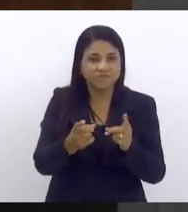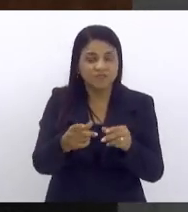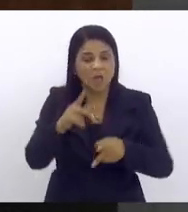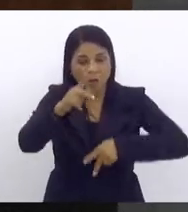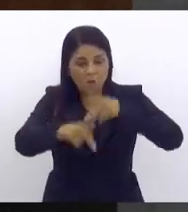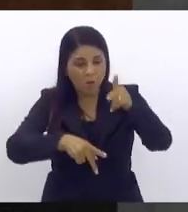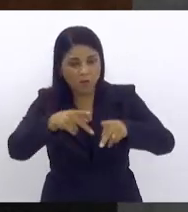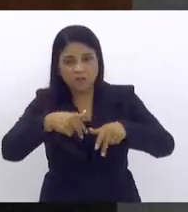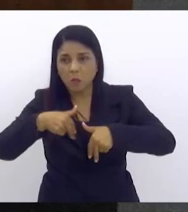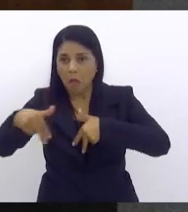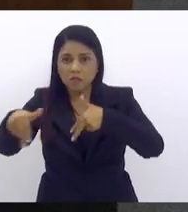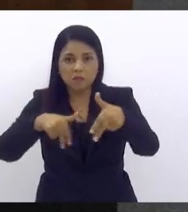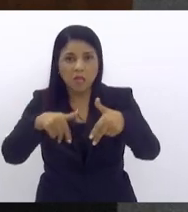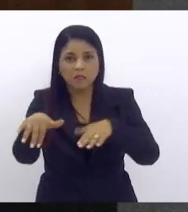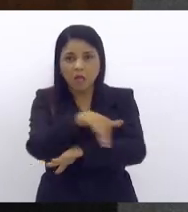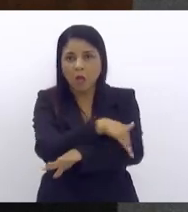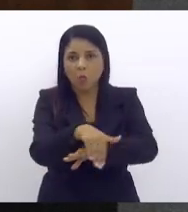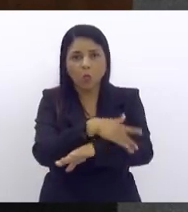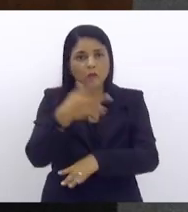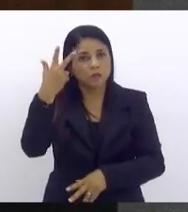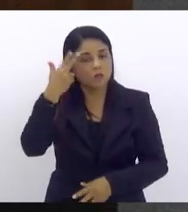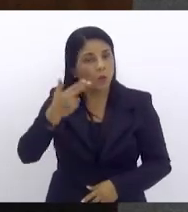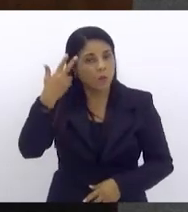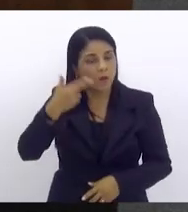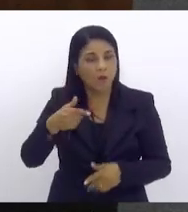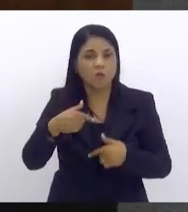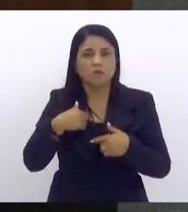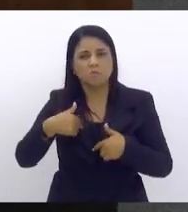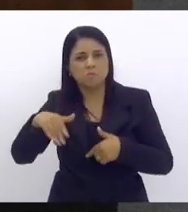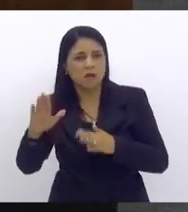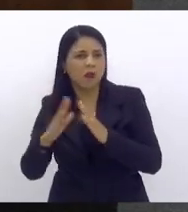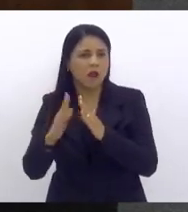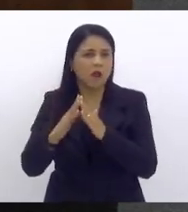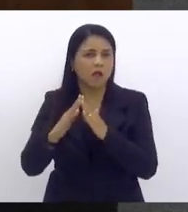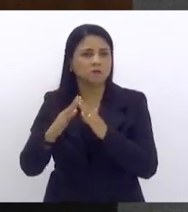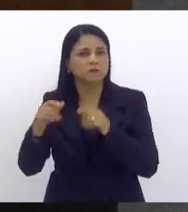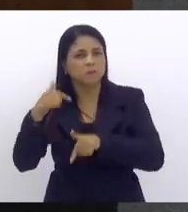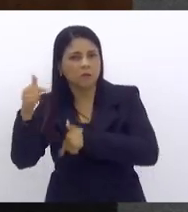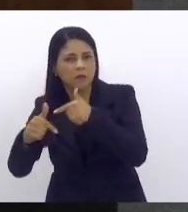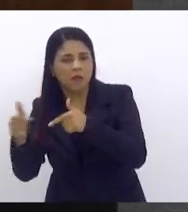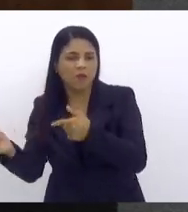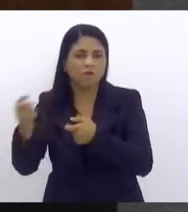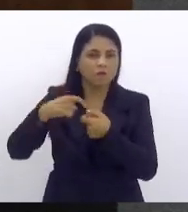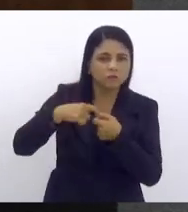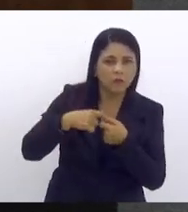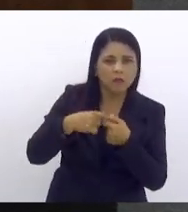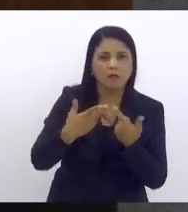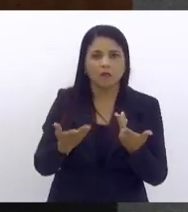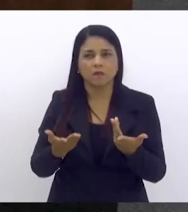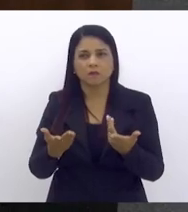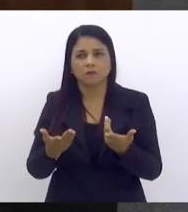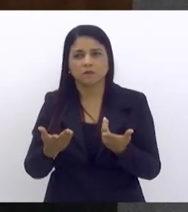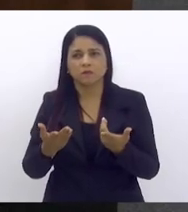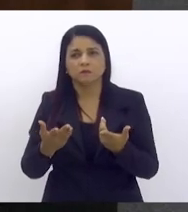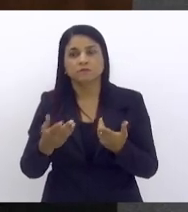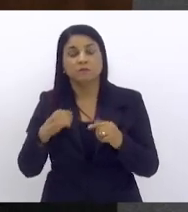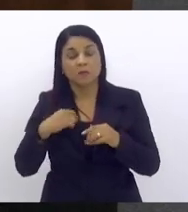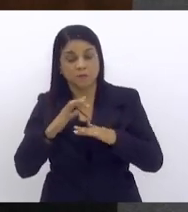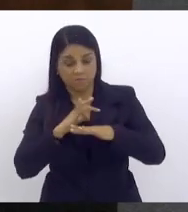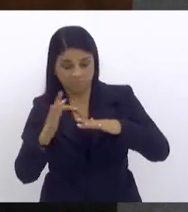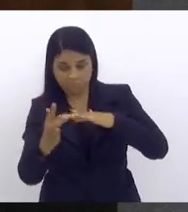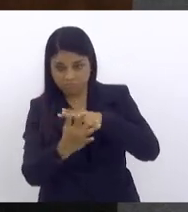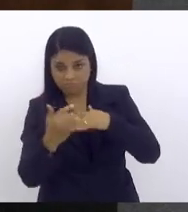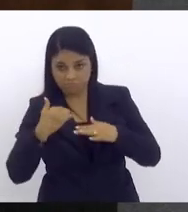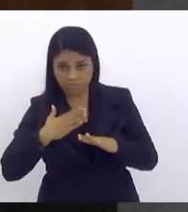pelo Estado, andar nas ruas, deu o direito de andar nas praças, sair de casa para trabalhar e voltar. Infelizmente, deputado Paulo, dentro das minhas redes sociais, o que mais